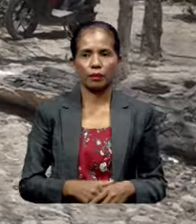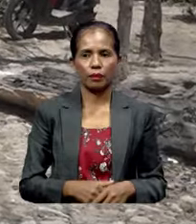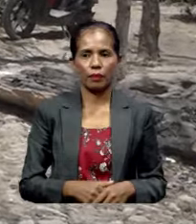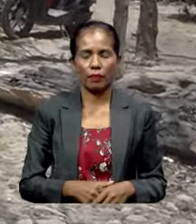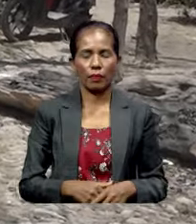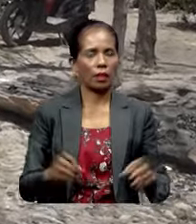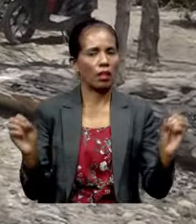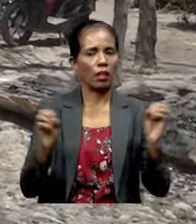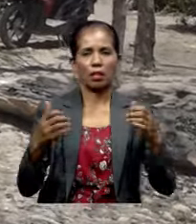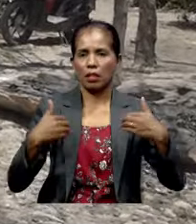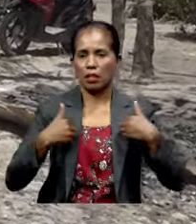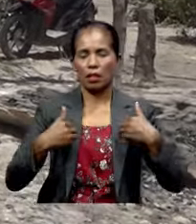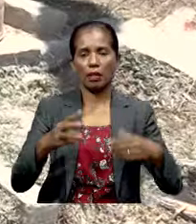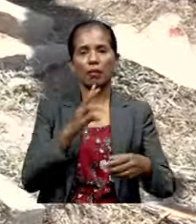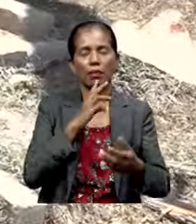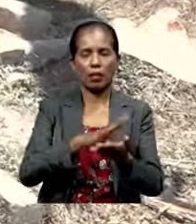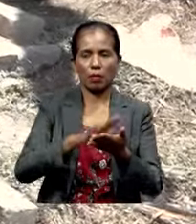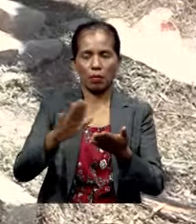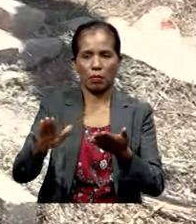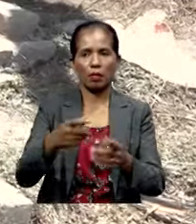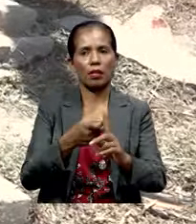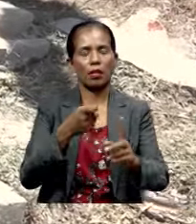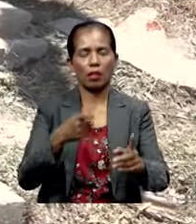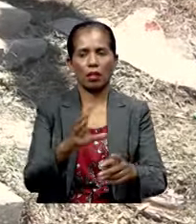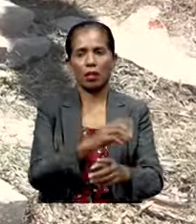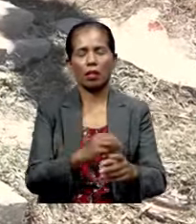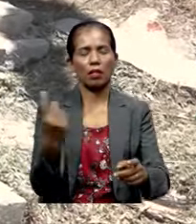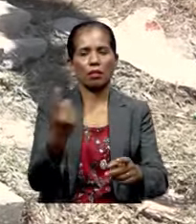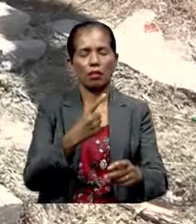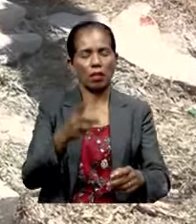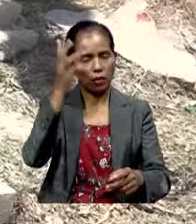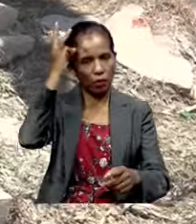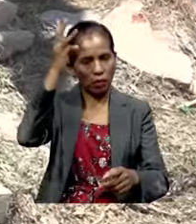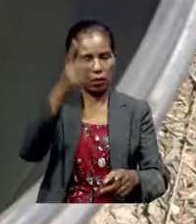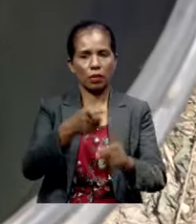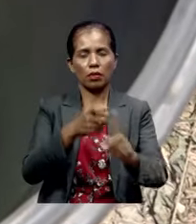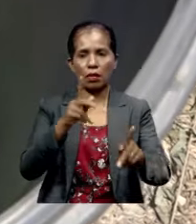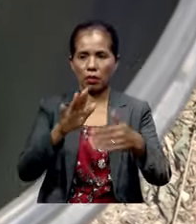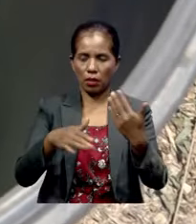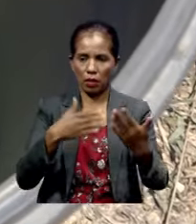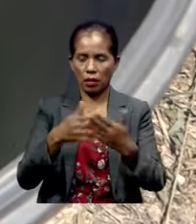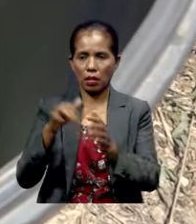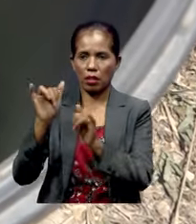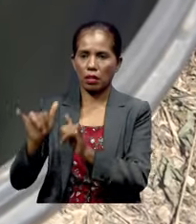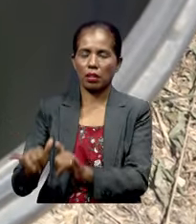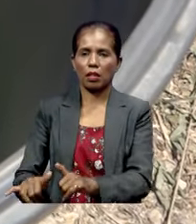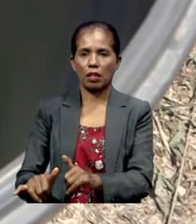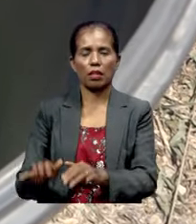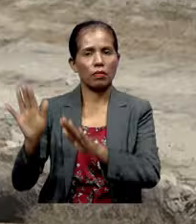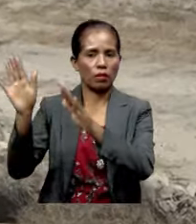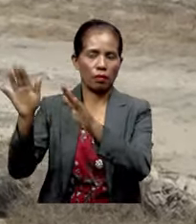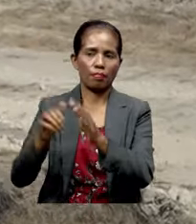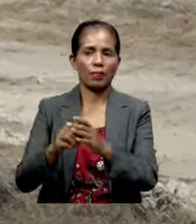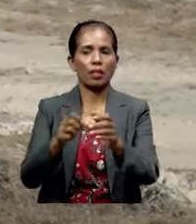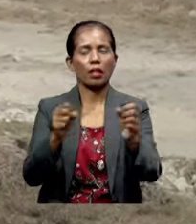Falta bem moço na condição de infraestrutura básica na BEAT sai na fatia preocupação com a comunidade na BEHELA e a área rural. E